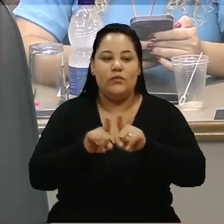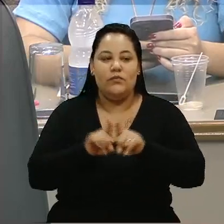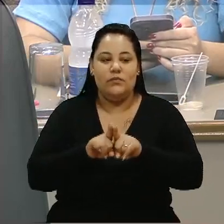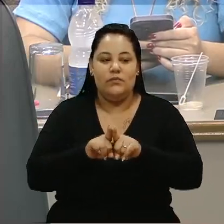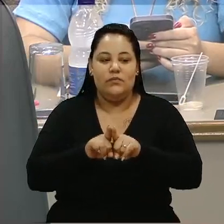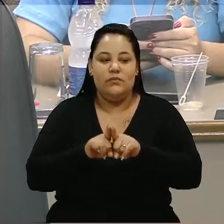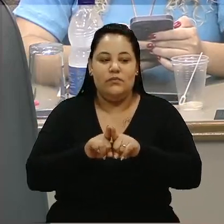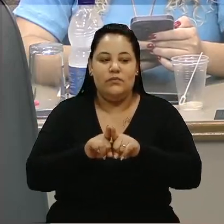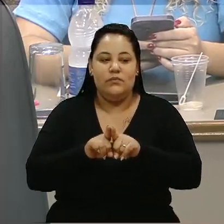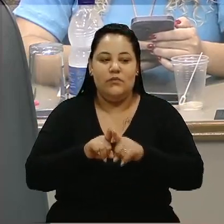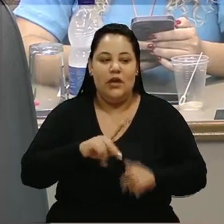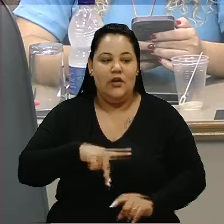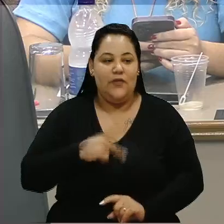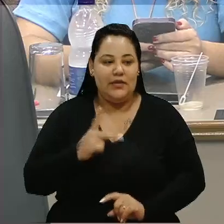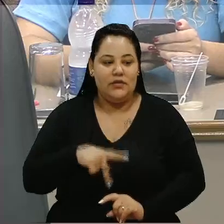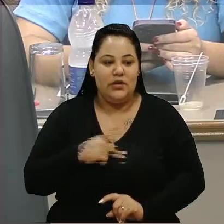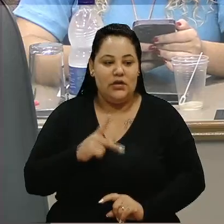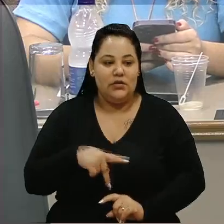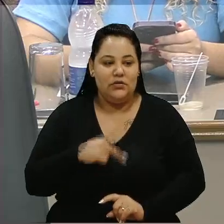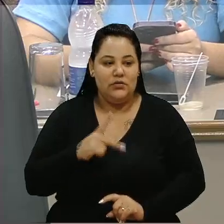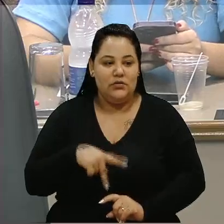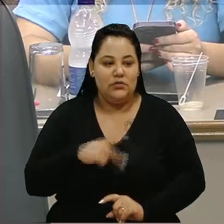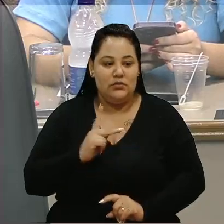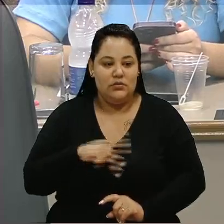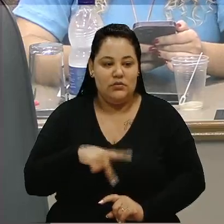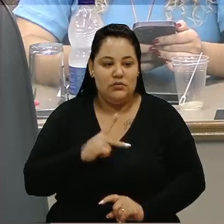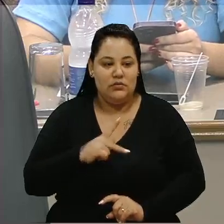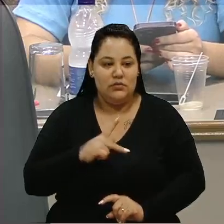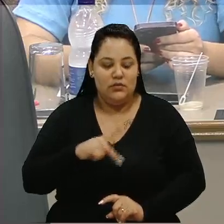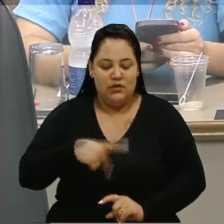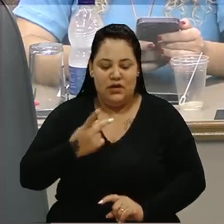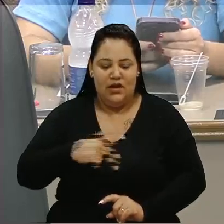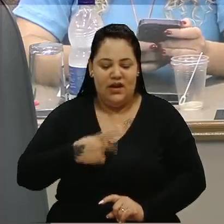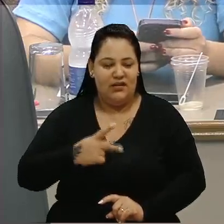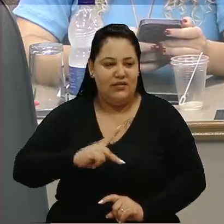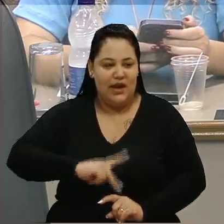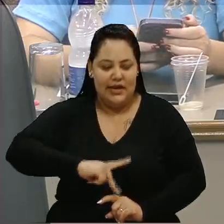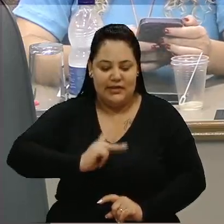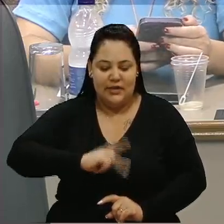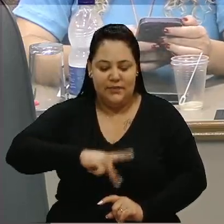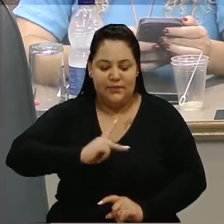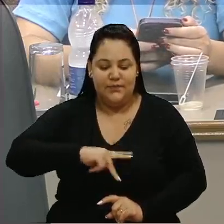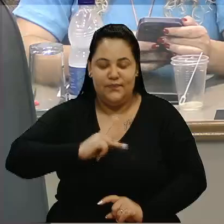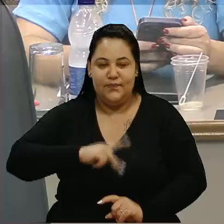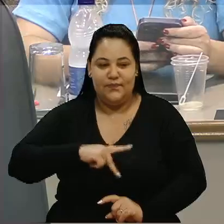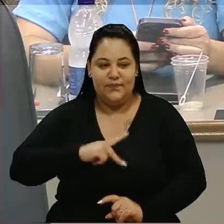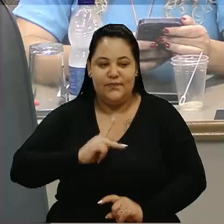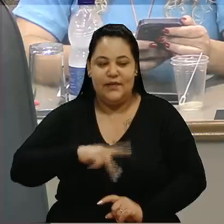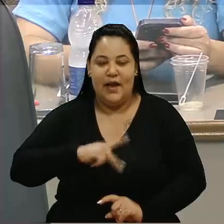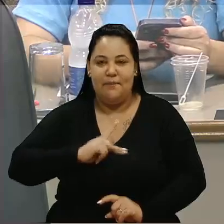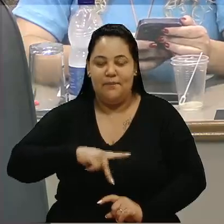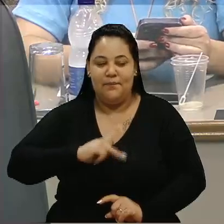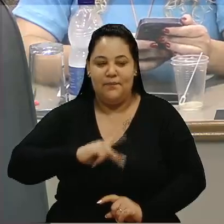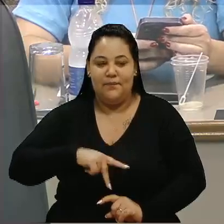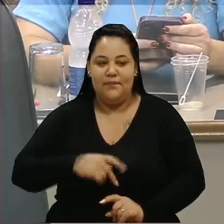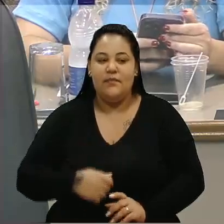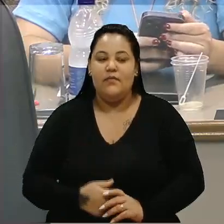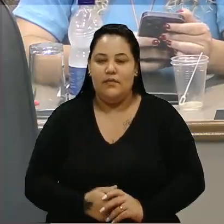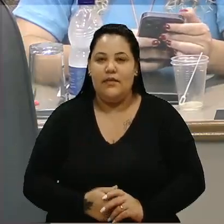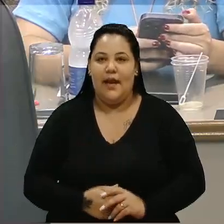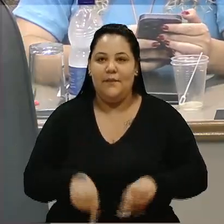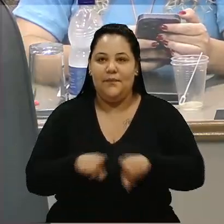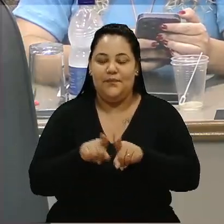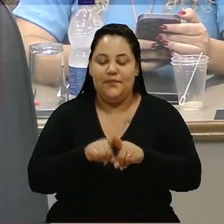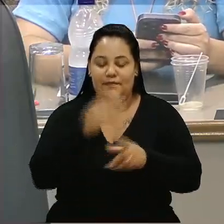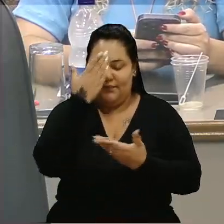que ajudar ali a manter aquele local. Em setembro de 2000, e agradecer também ao vereador Frisso e ao então